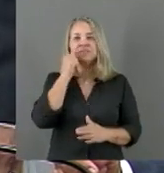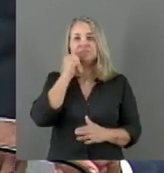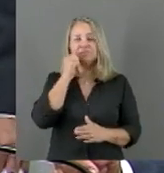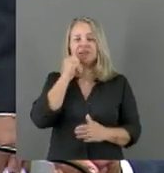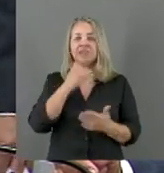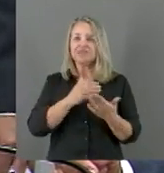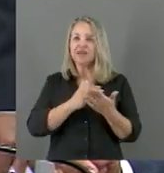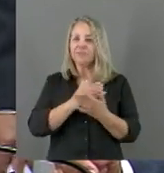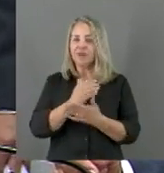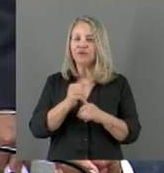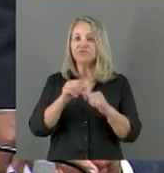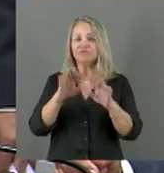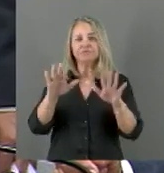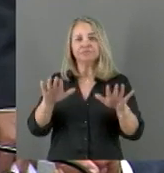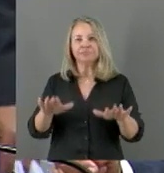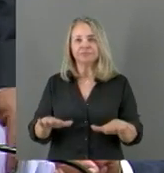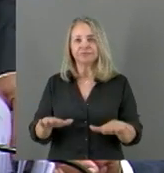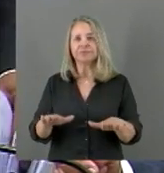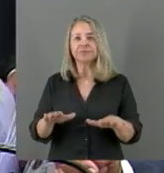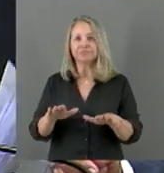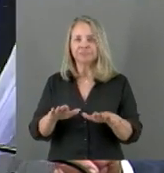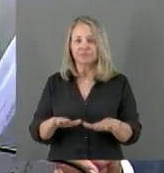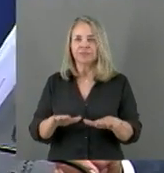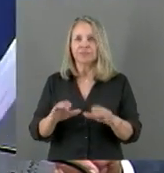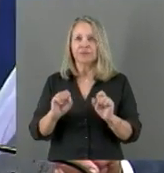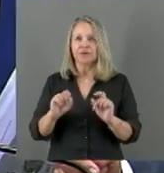aprovam, queiram permanecer como se encontram.